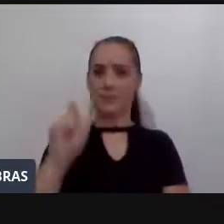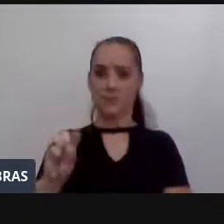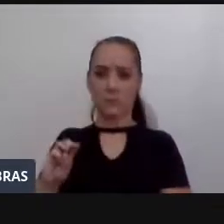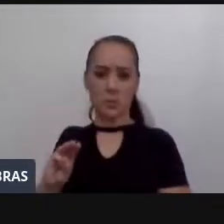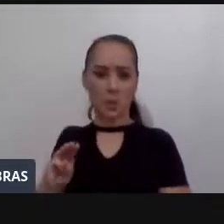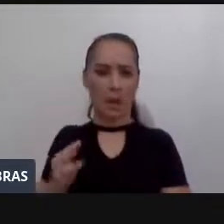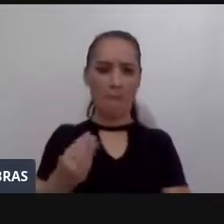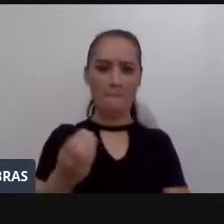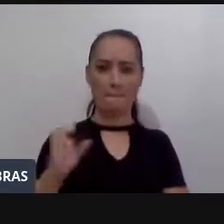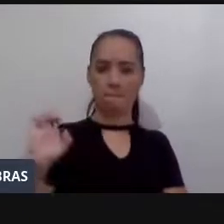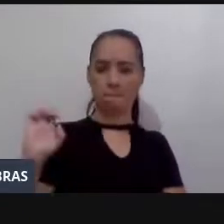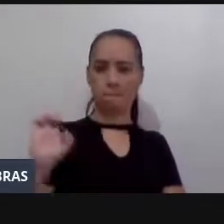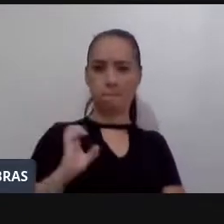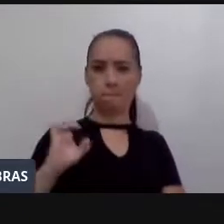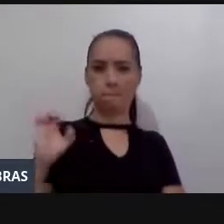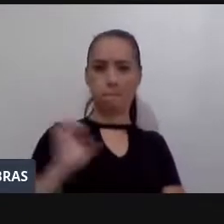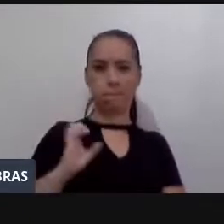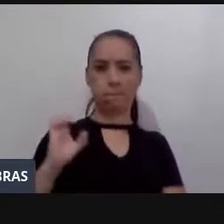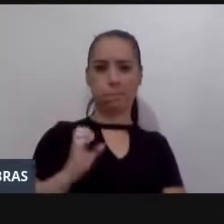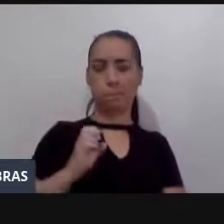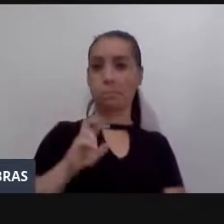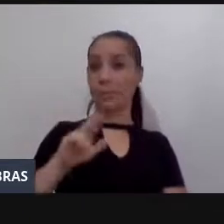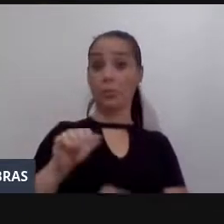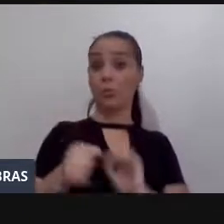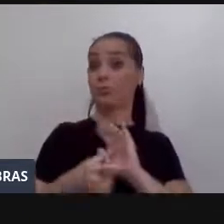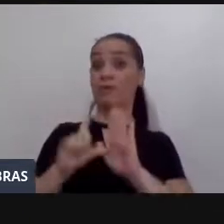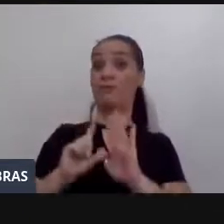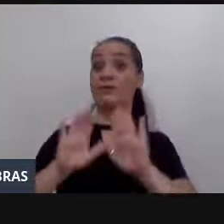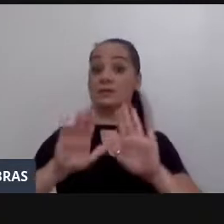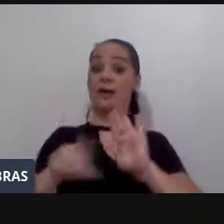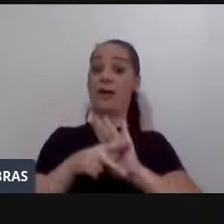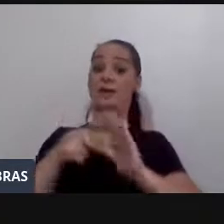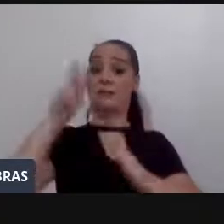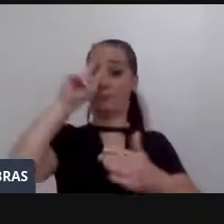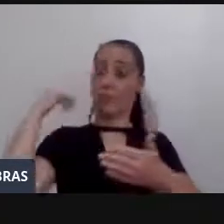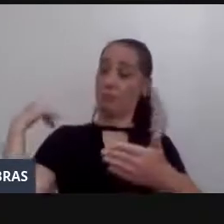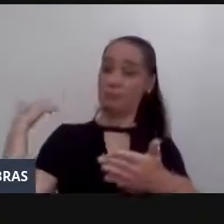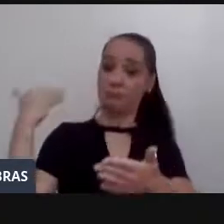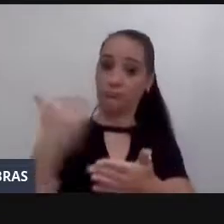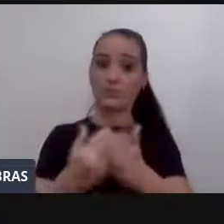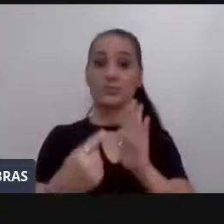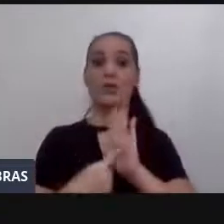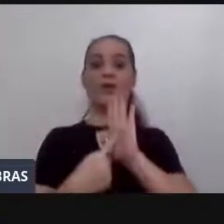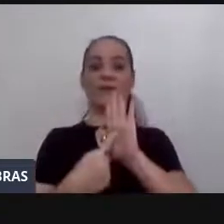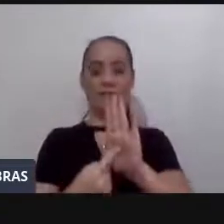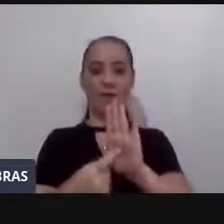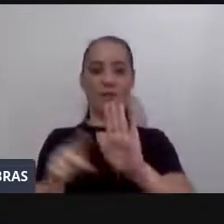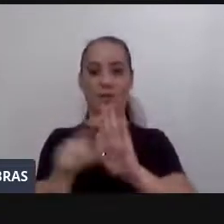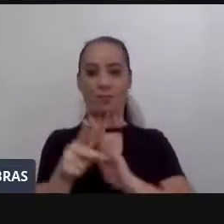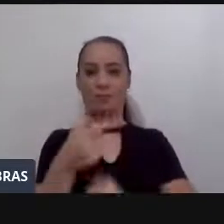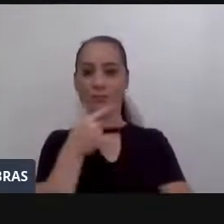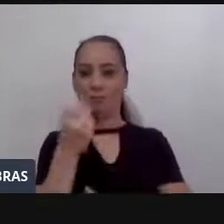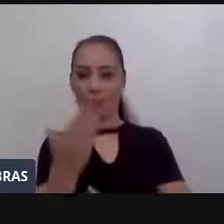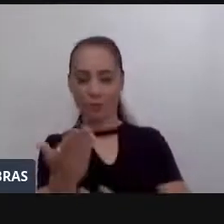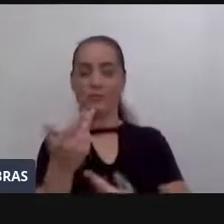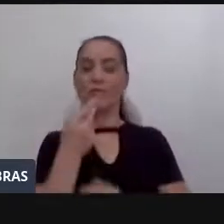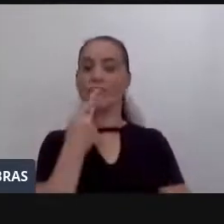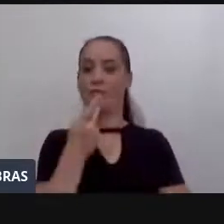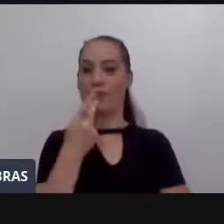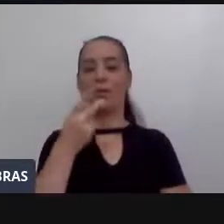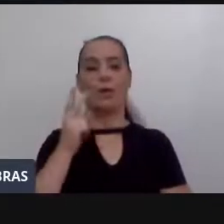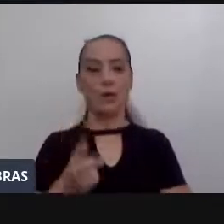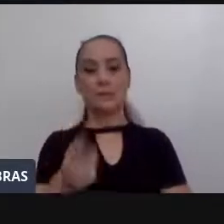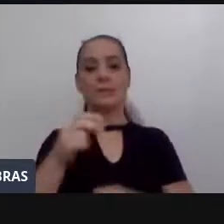se tem agora, né? Mas isso é histórico, como o professor Mohamed já disse, que sempre quando acontece alguma grande catástrofe,